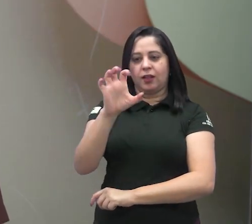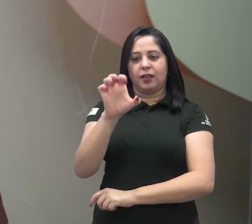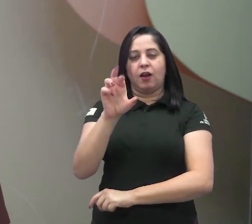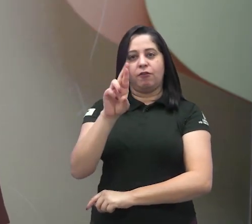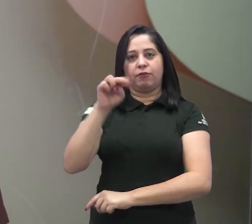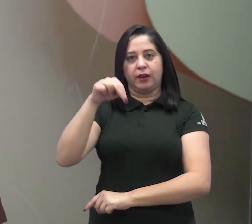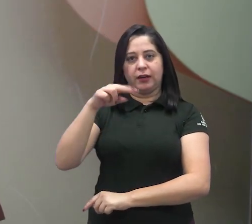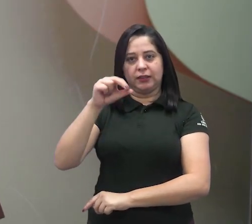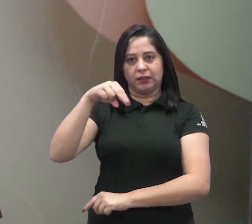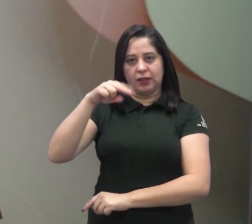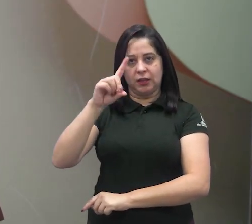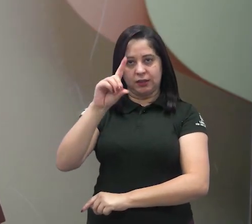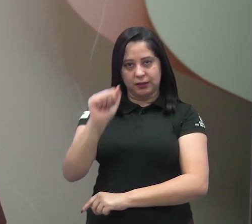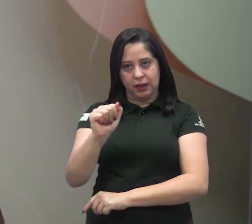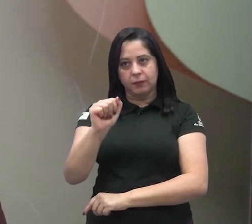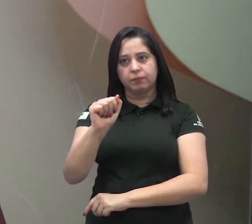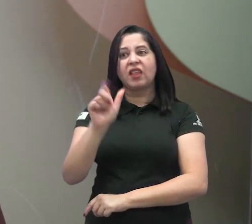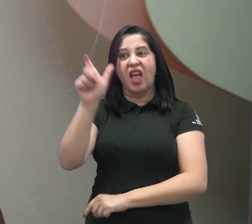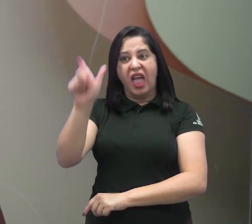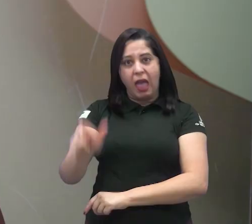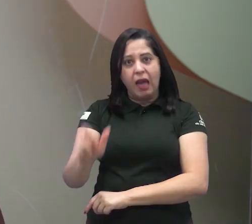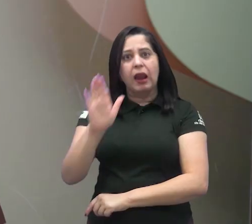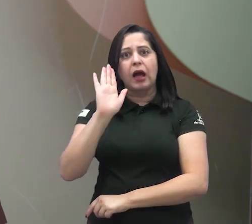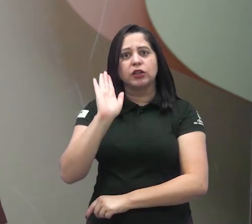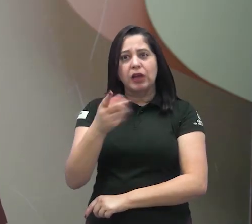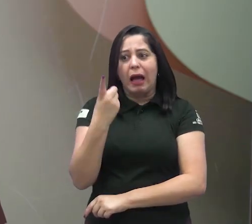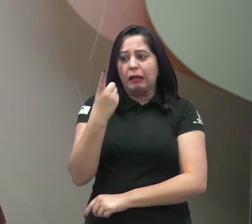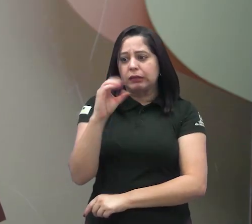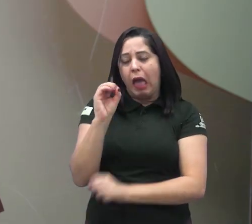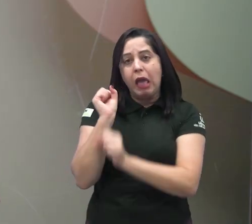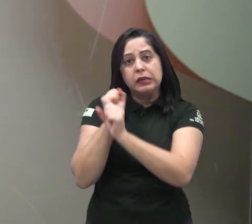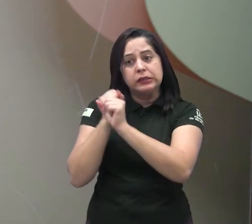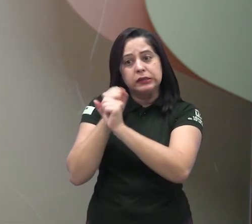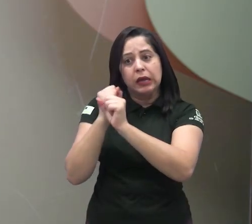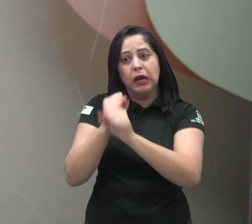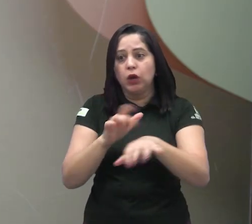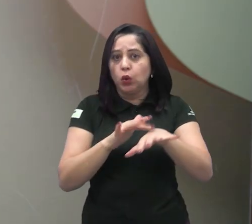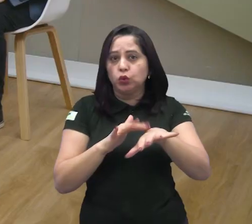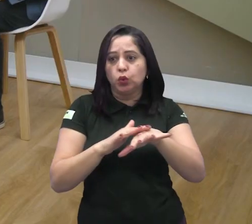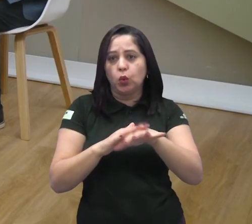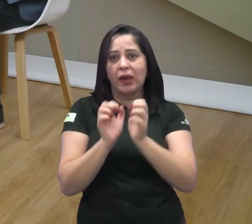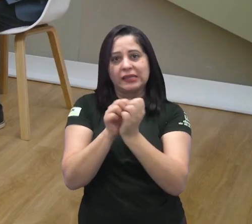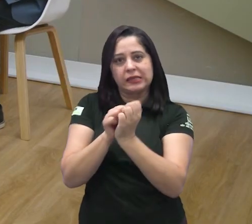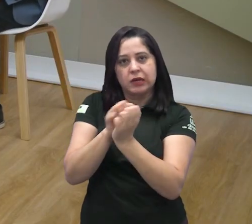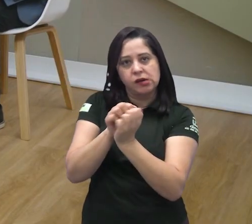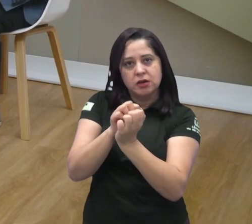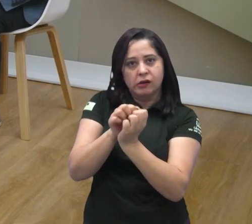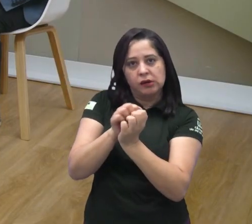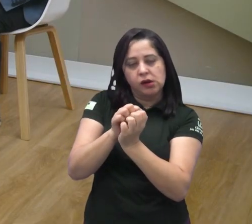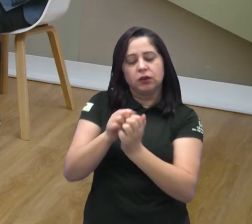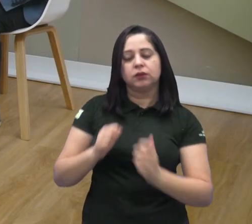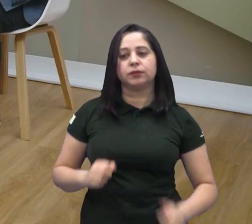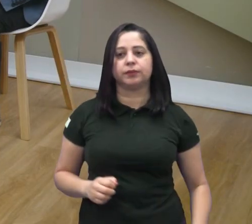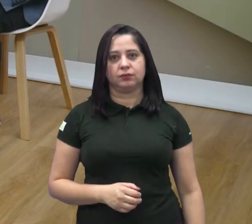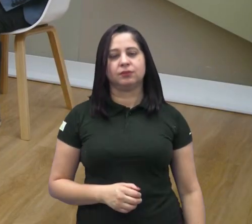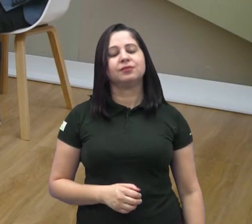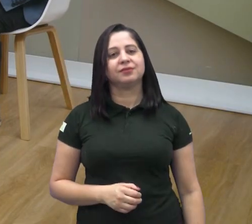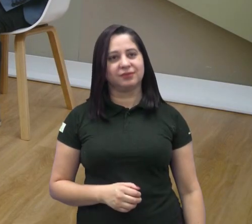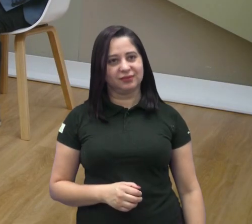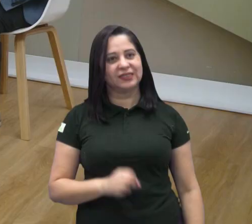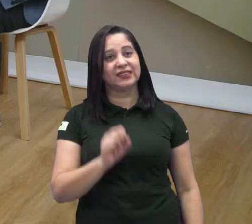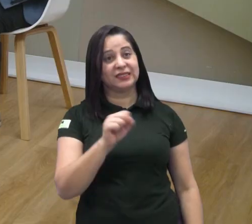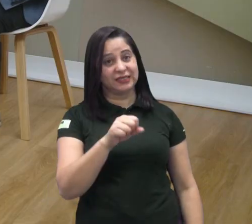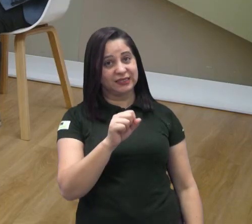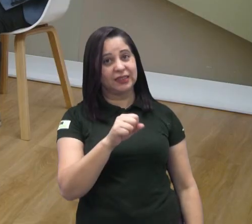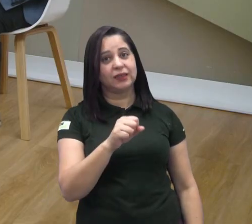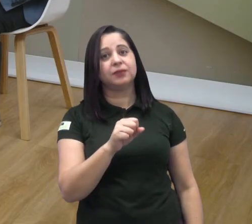A Fernanda convive há mais de 10 anos com o bruxismo. Doutor, vamos conferir? Vamos lá. Isso mesmo.